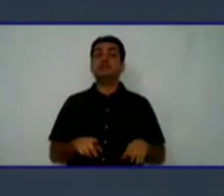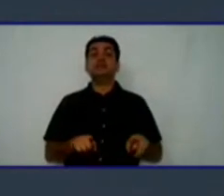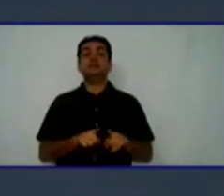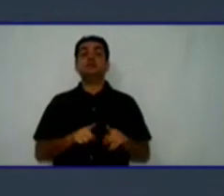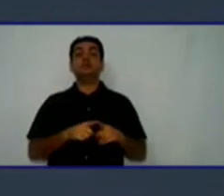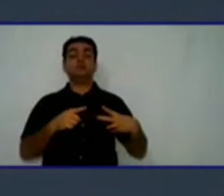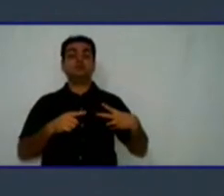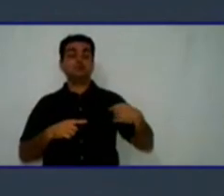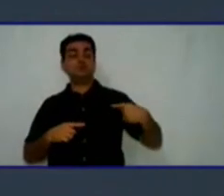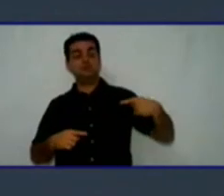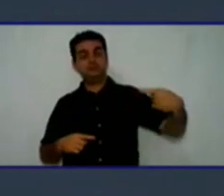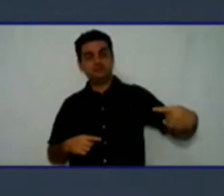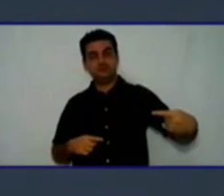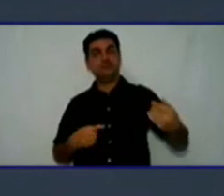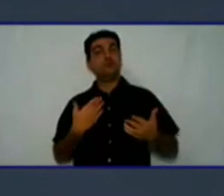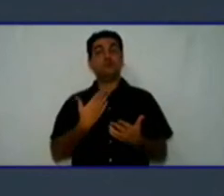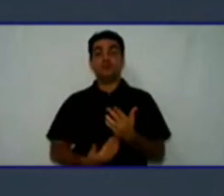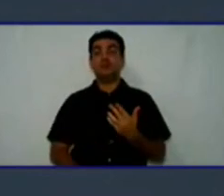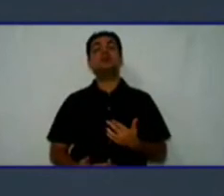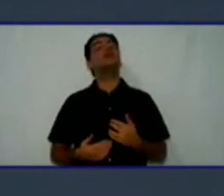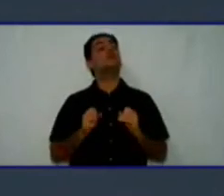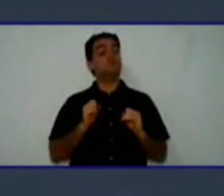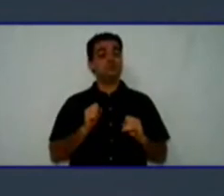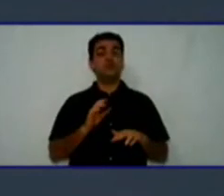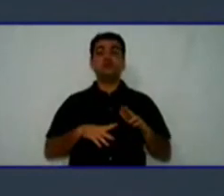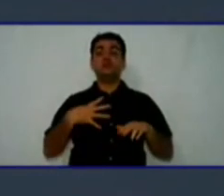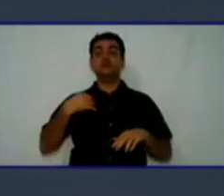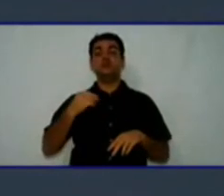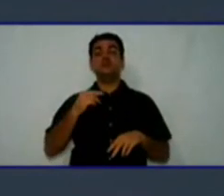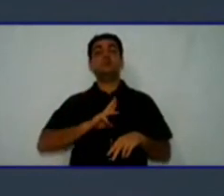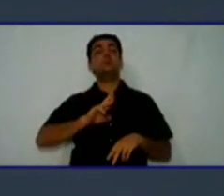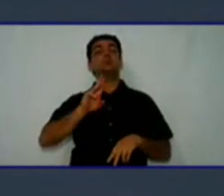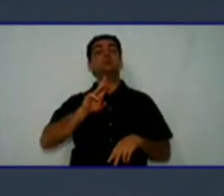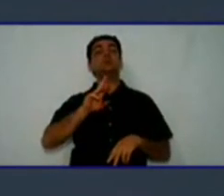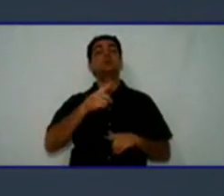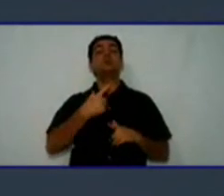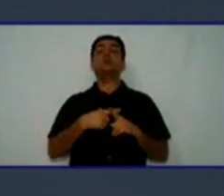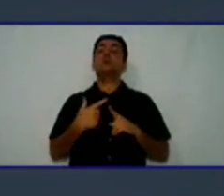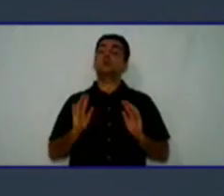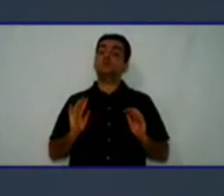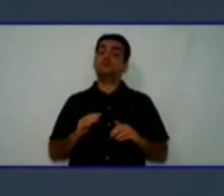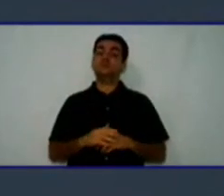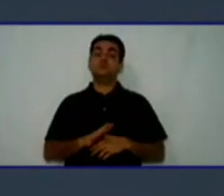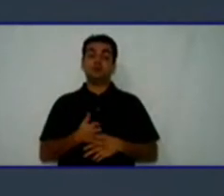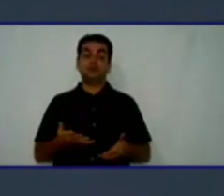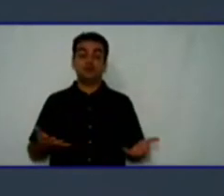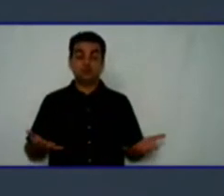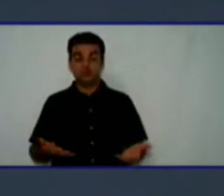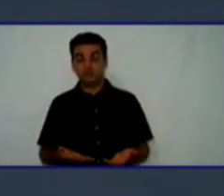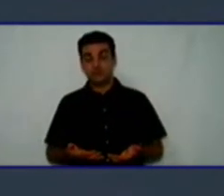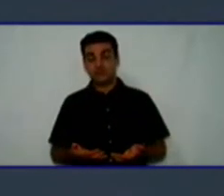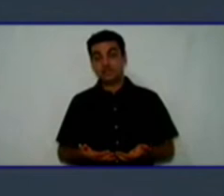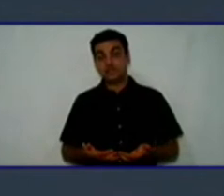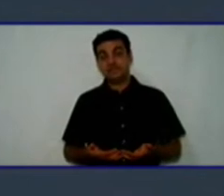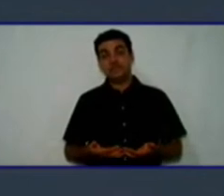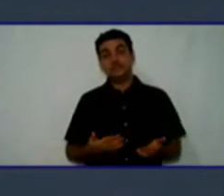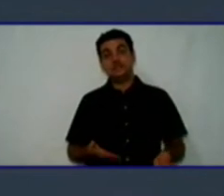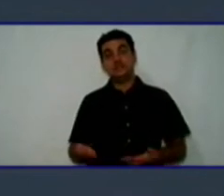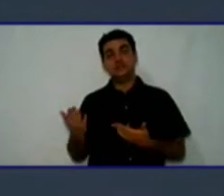herdeiros poderiam ter de responder no limite dos seus quinhões. Nesse caso específico, como fez